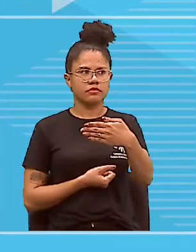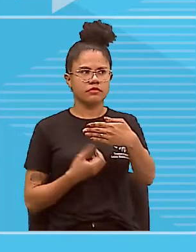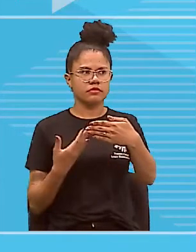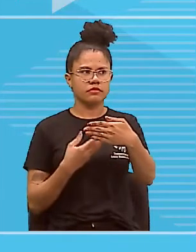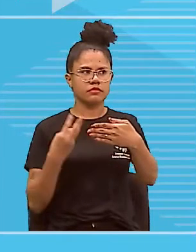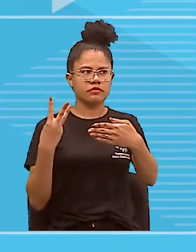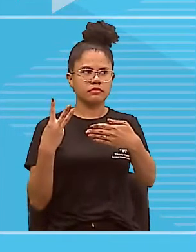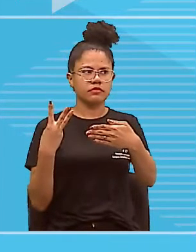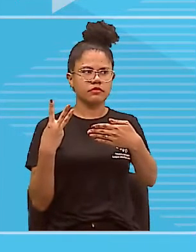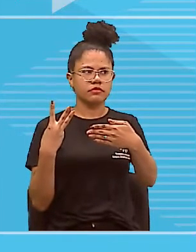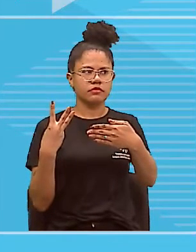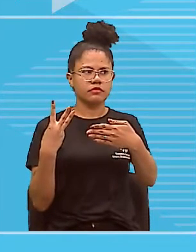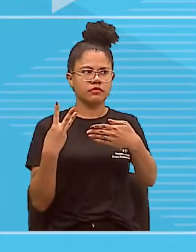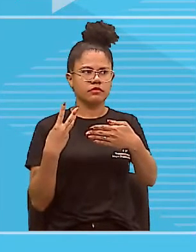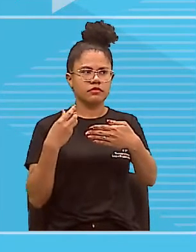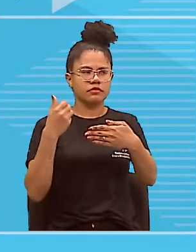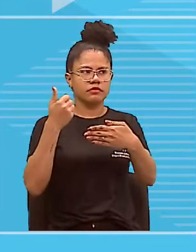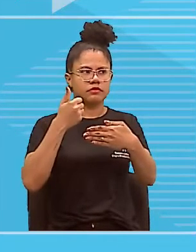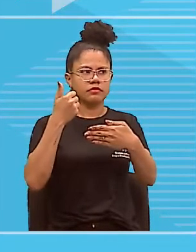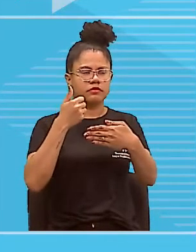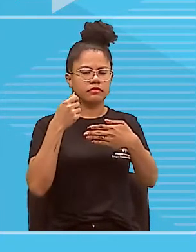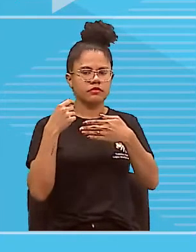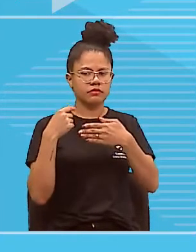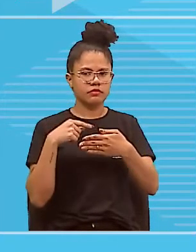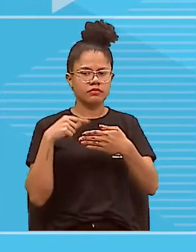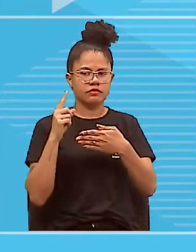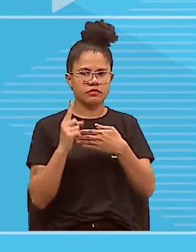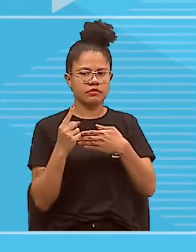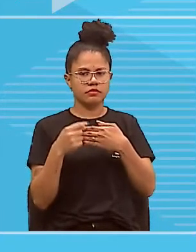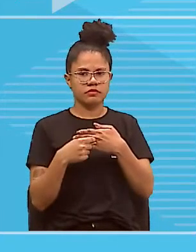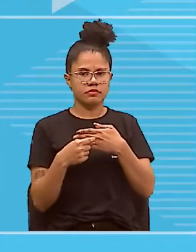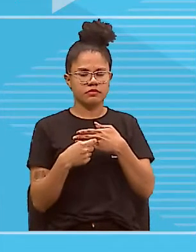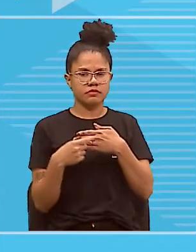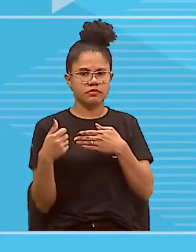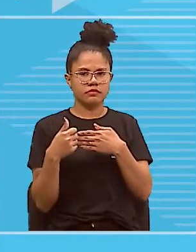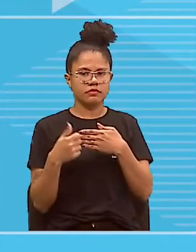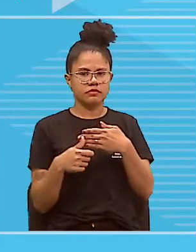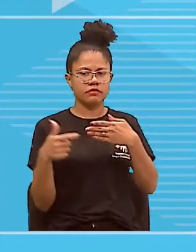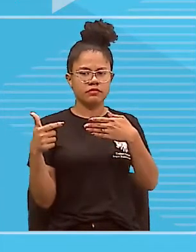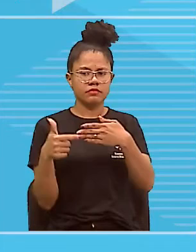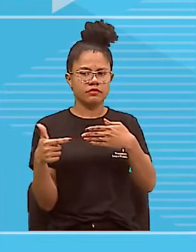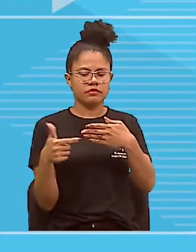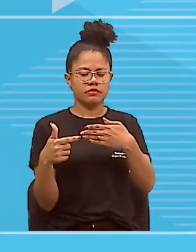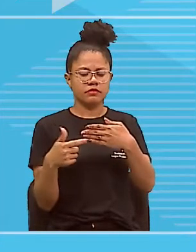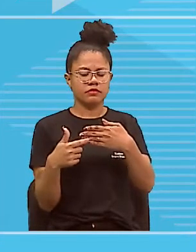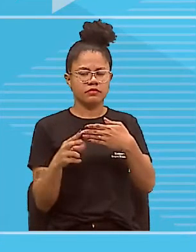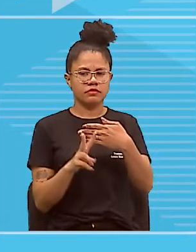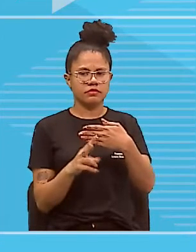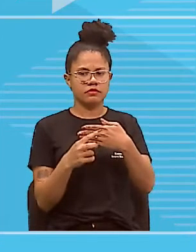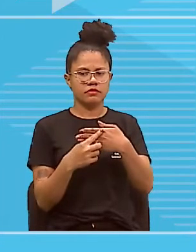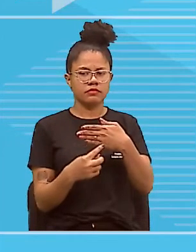certo o primeiro com apenas um orifício o segundo com dois e o terceiro com